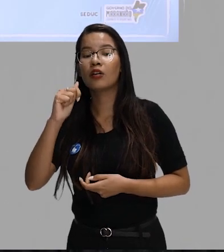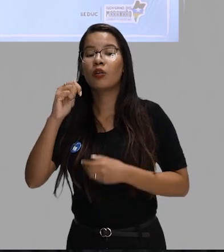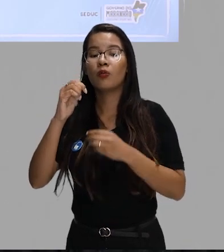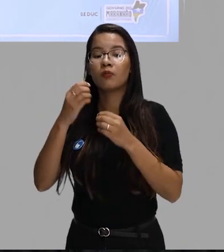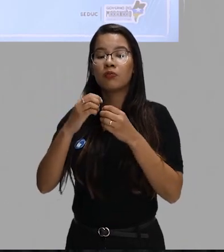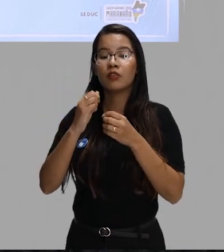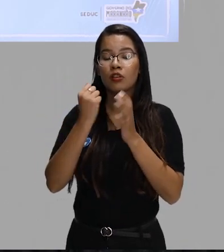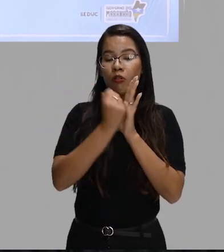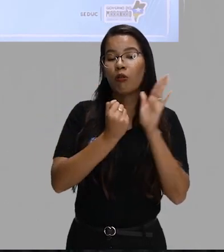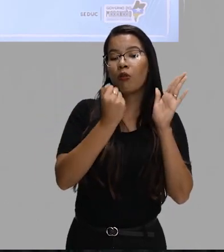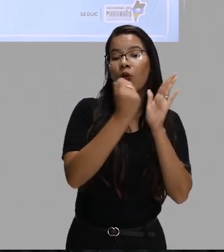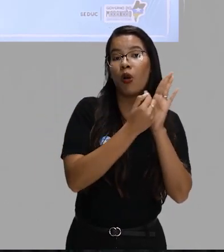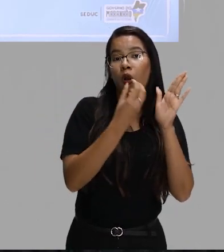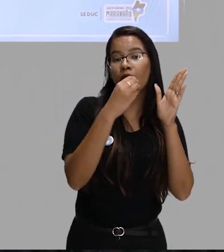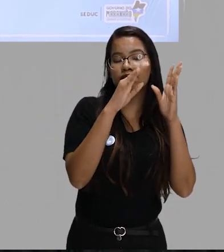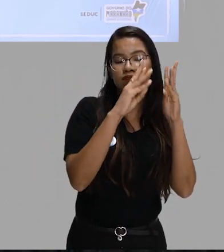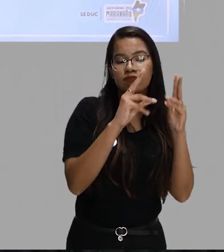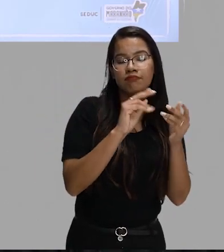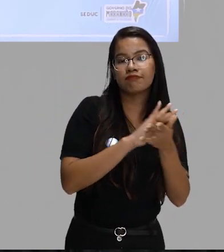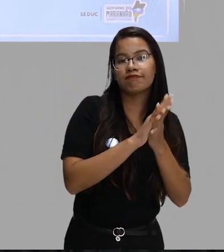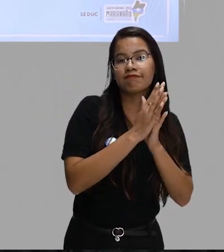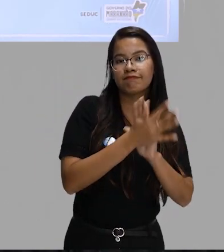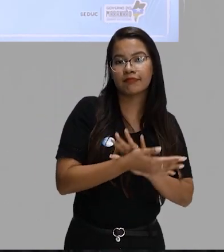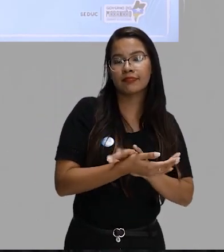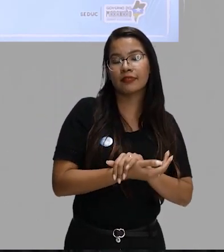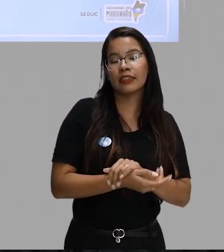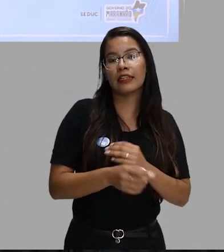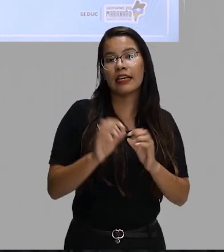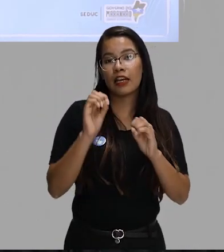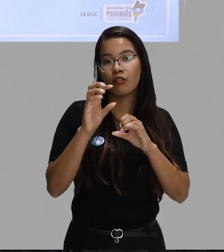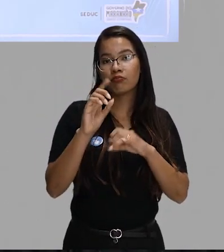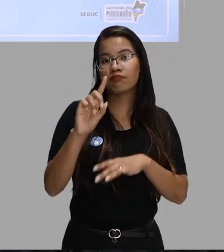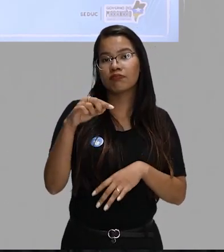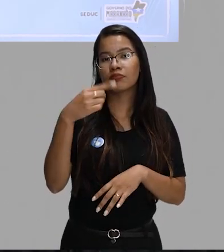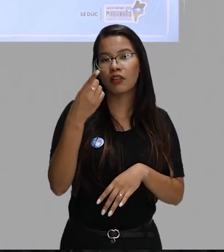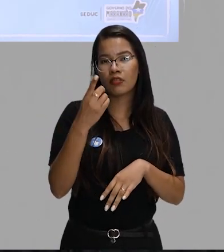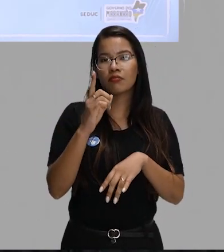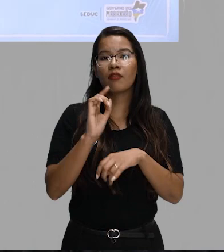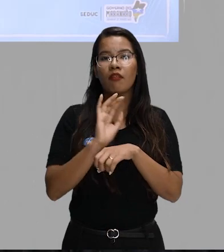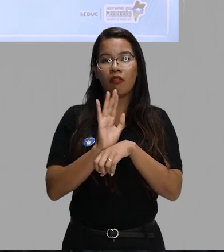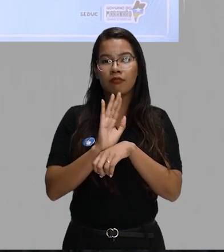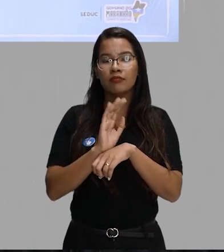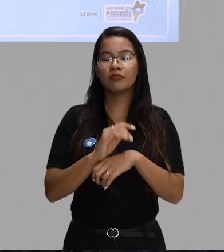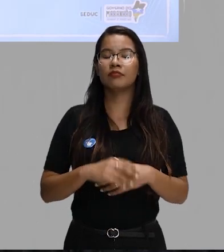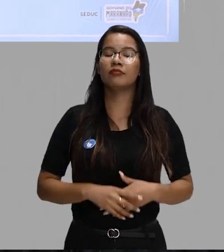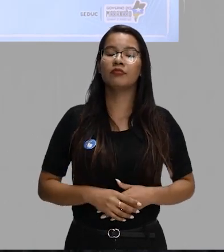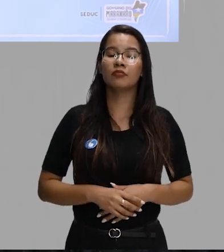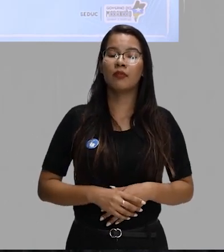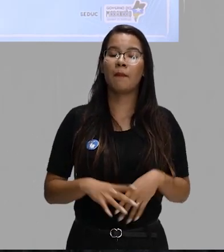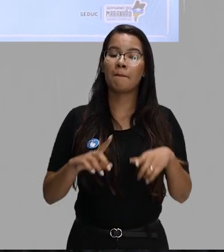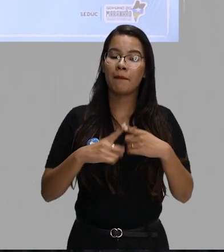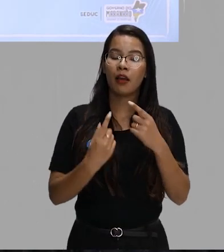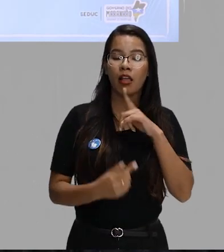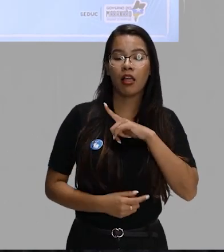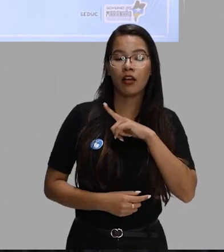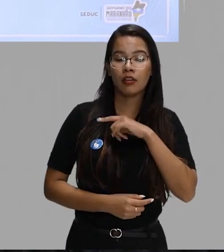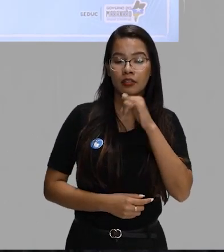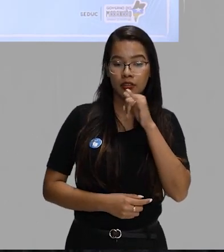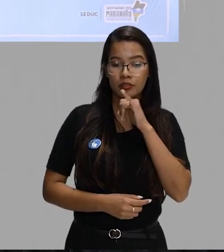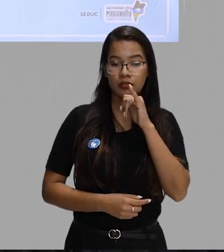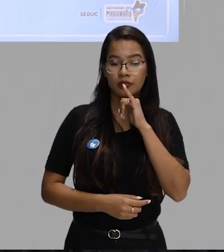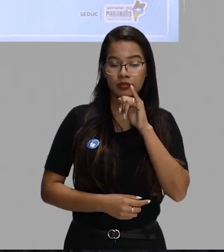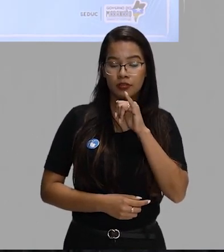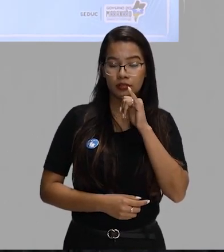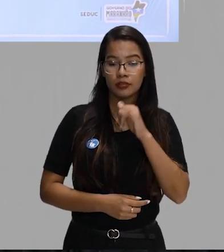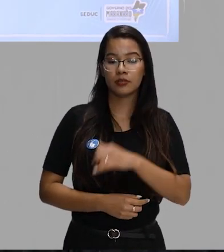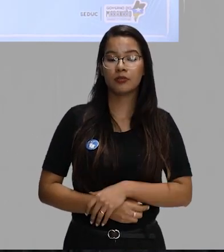assunto para outra aula. Ok? Mas este aqui é um exemplo desta interferência. Certo? Esses pontos